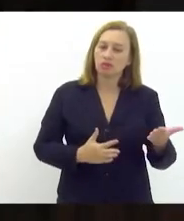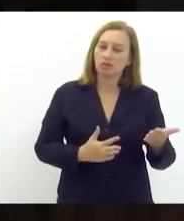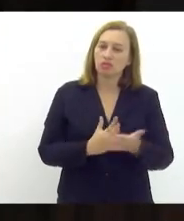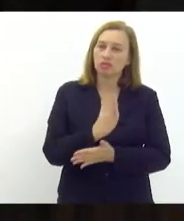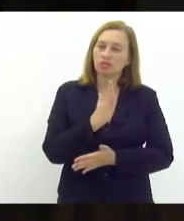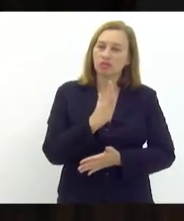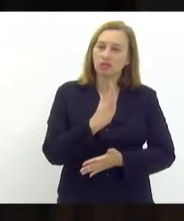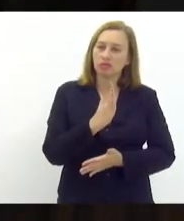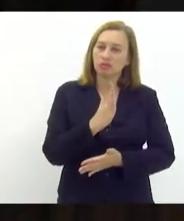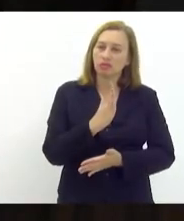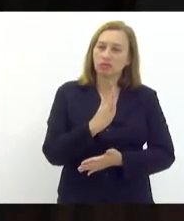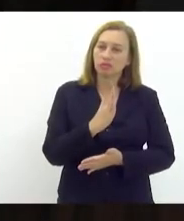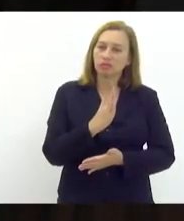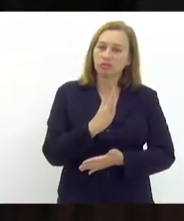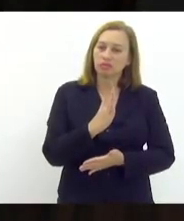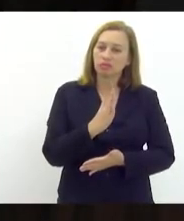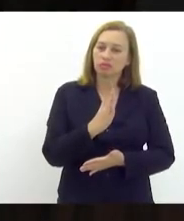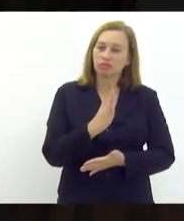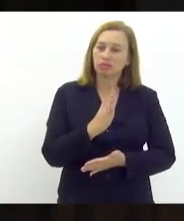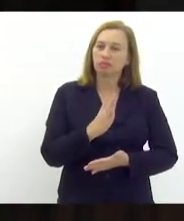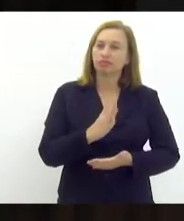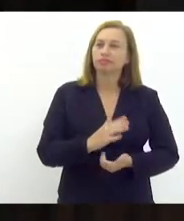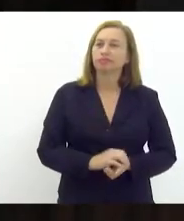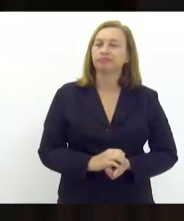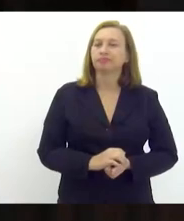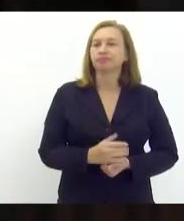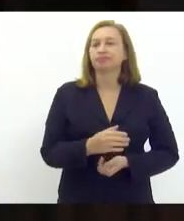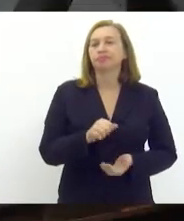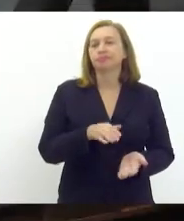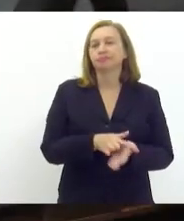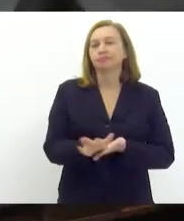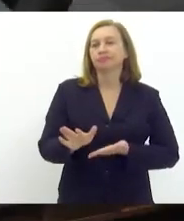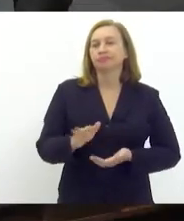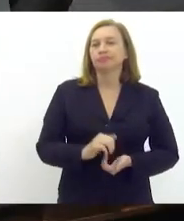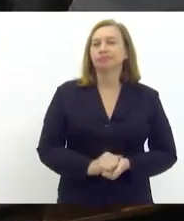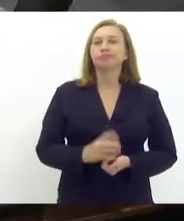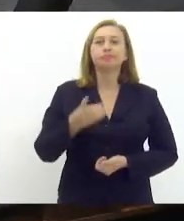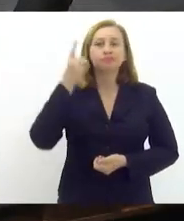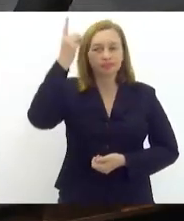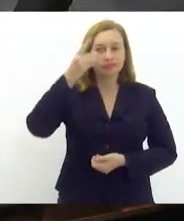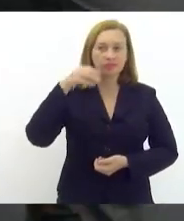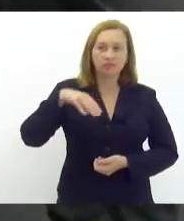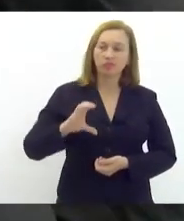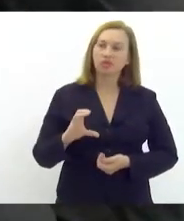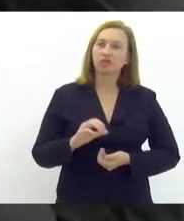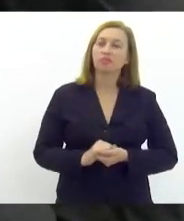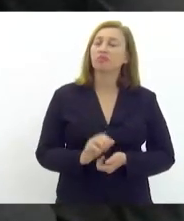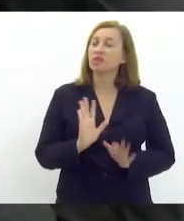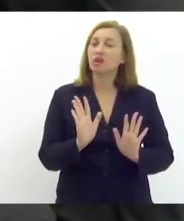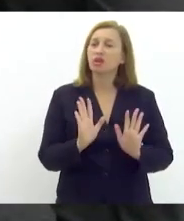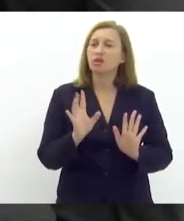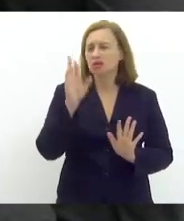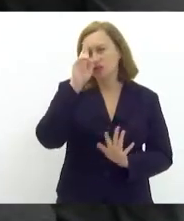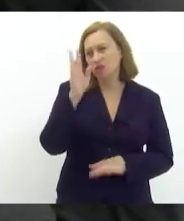estão aprovado vai a publicação deputado Carlos Mickey